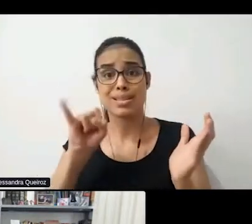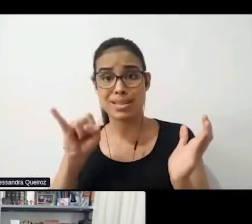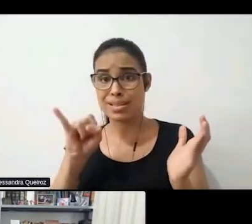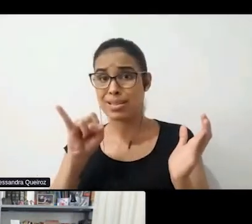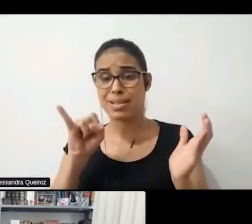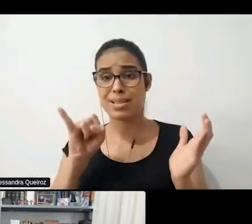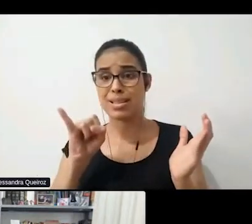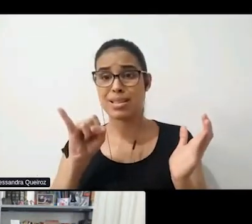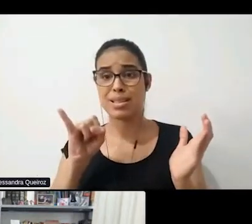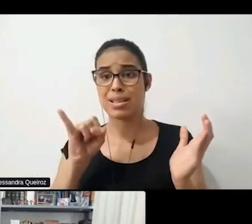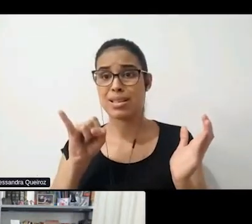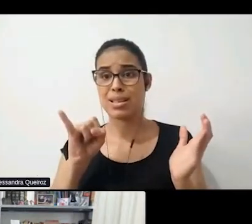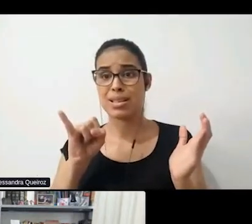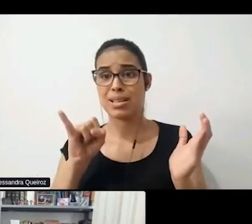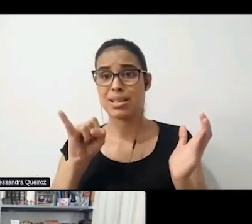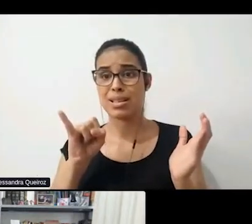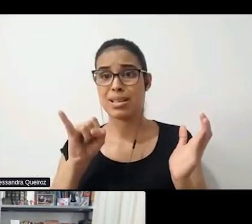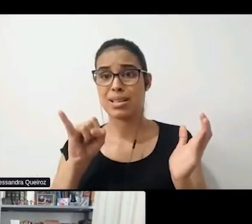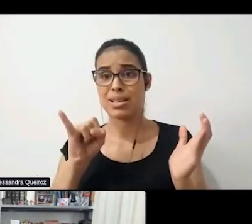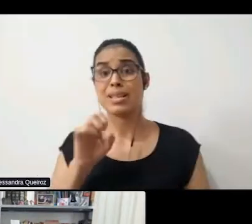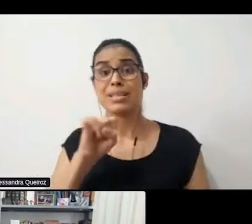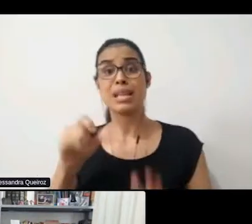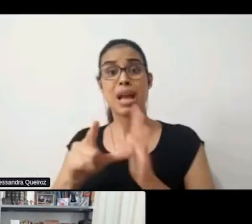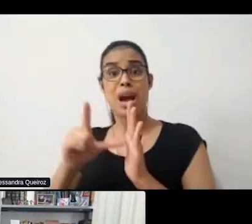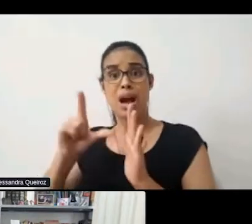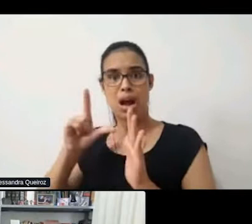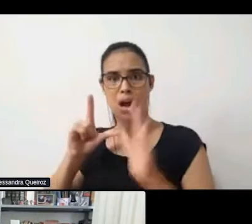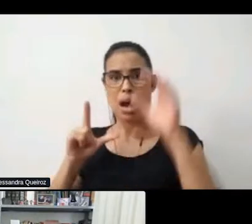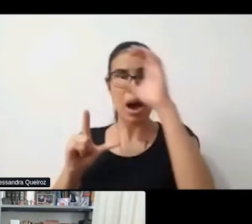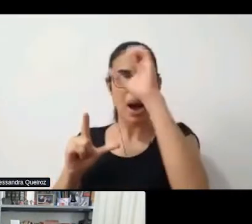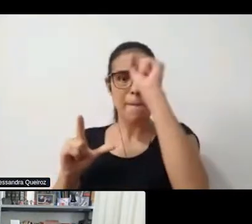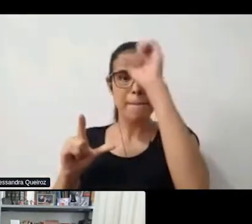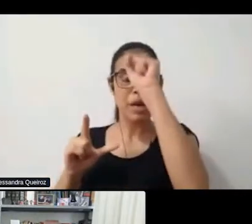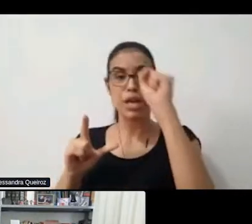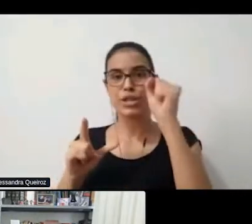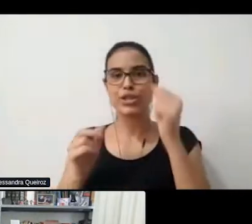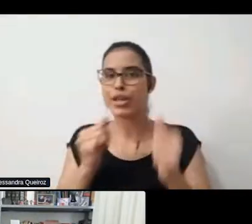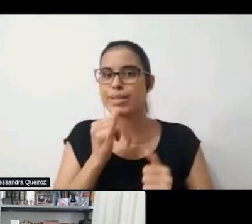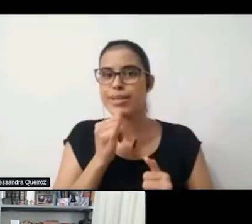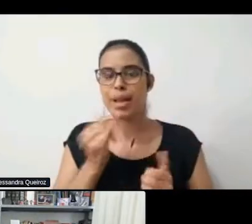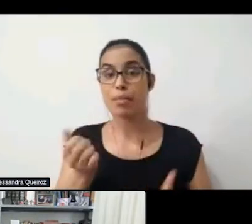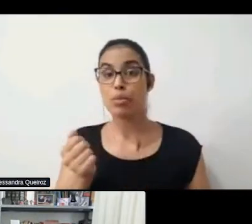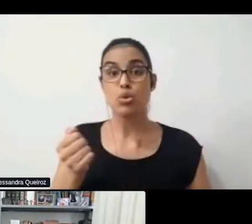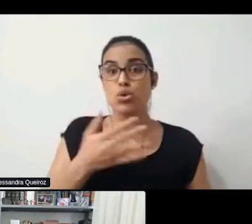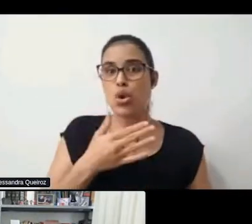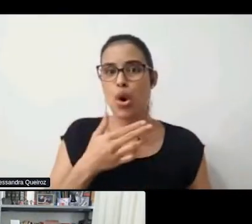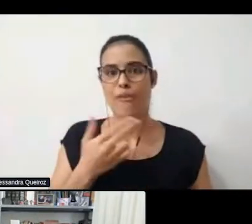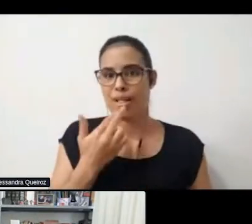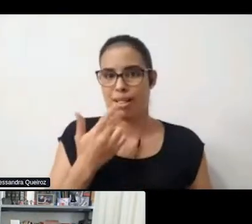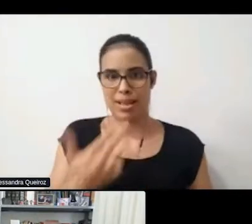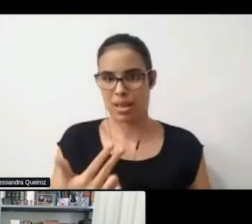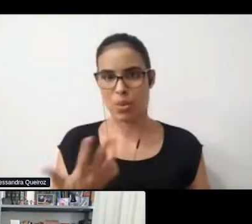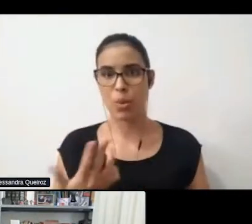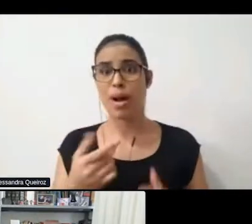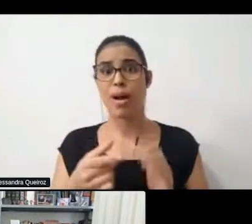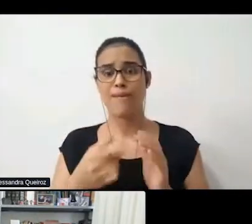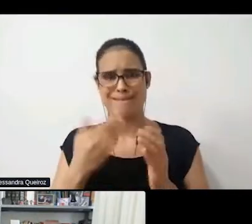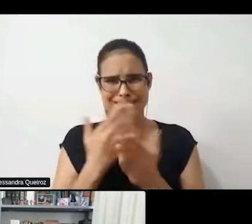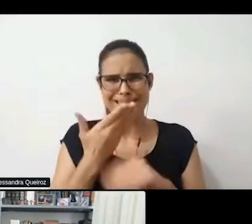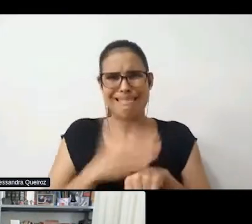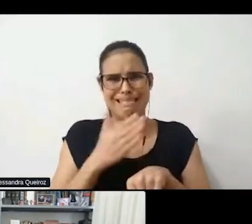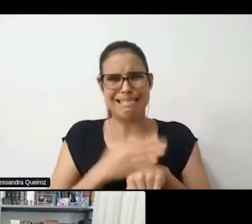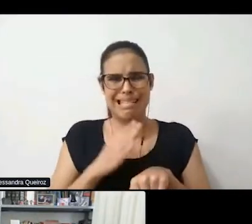de conhecimento na vida, né? Por exemplo, você vai aprender um novo idioma, você vai ter ali percalços, você vai ter dificuldade